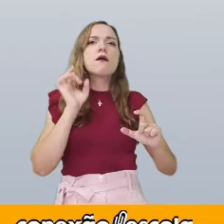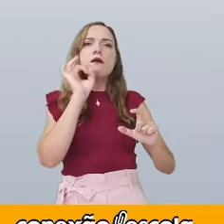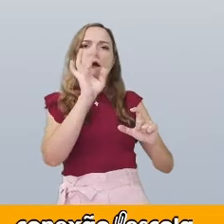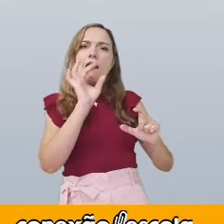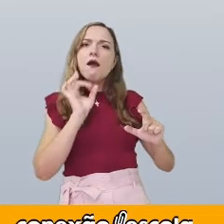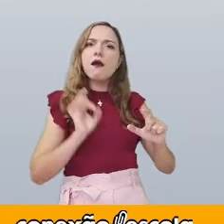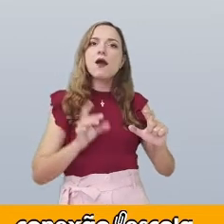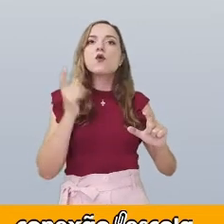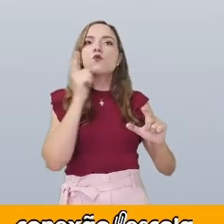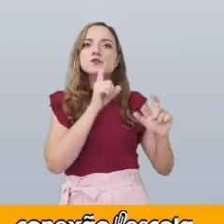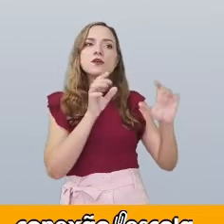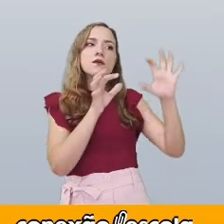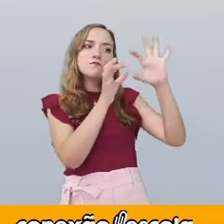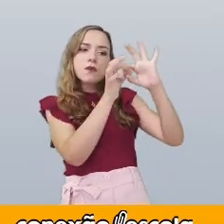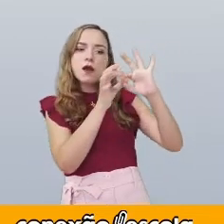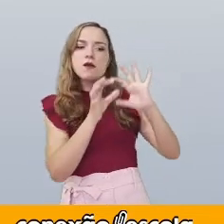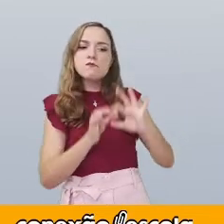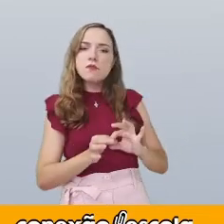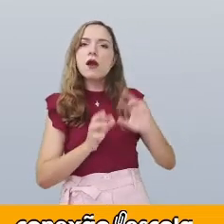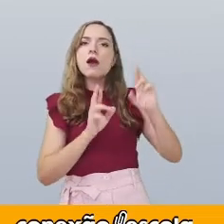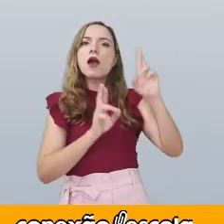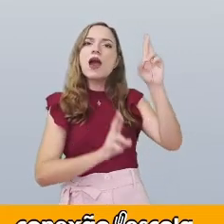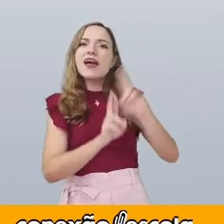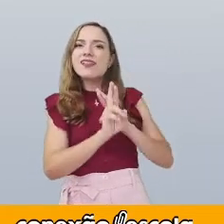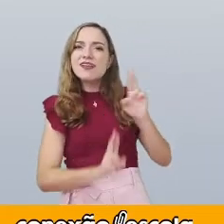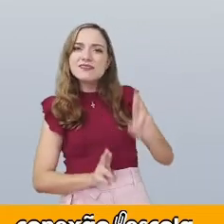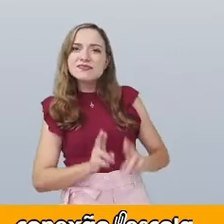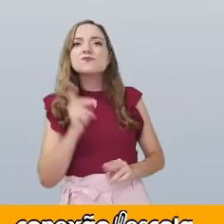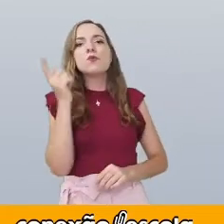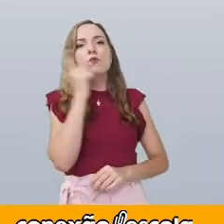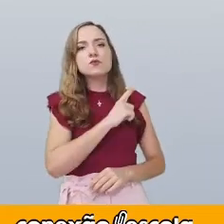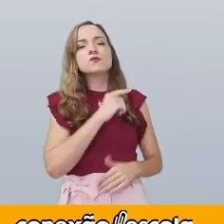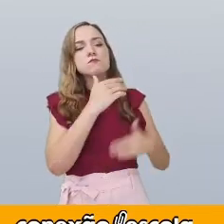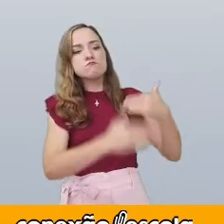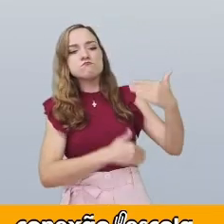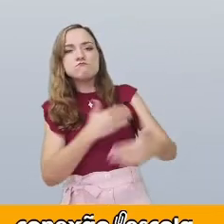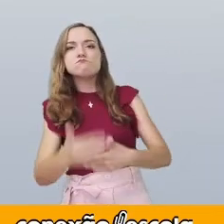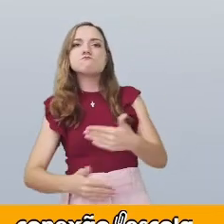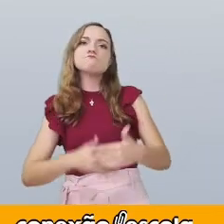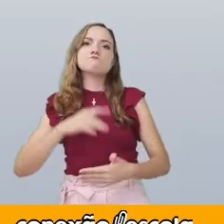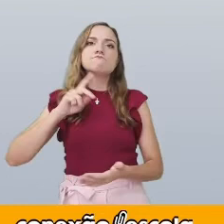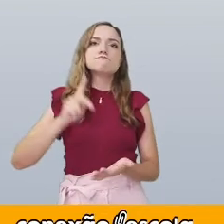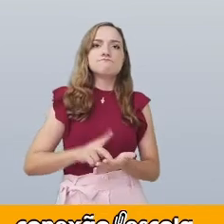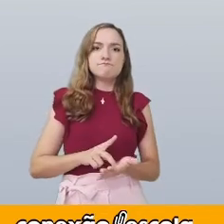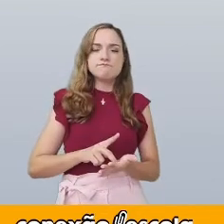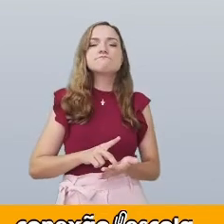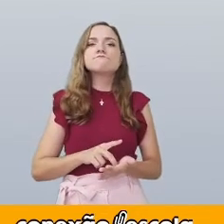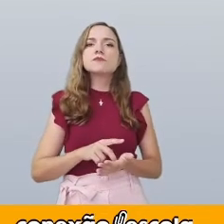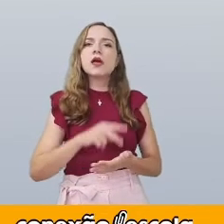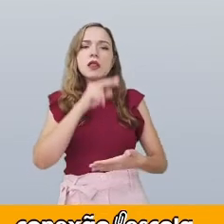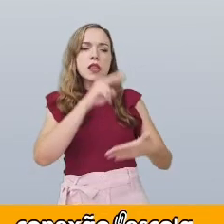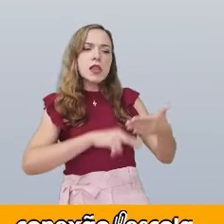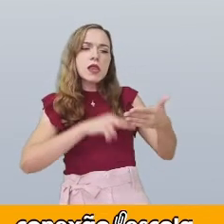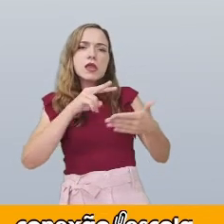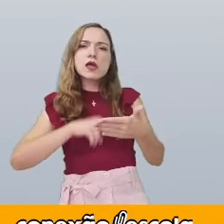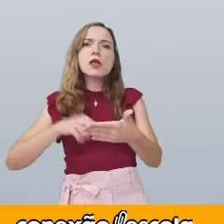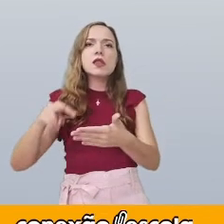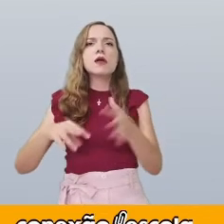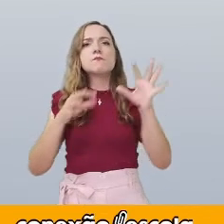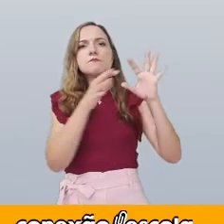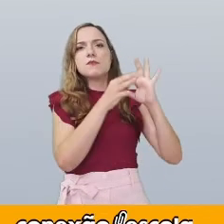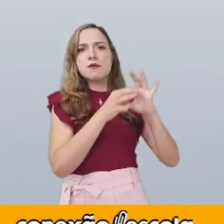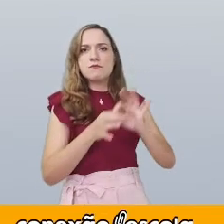texto articule-se um ao outro num processo progressivo, um processo de